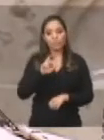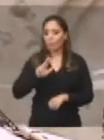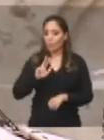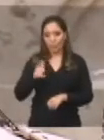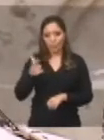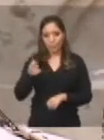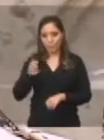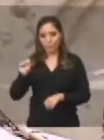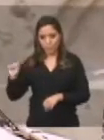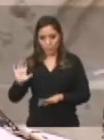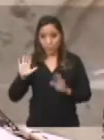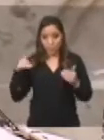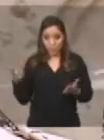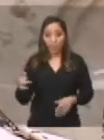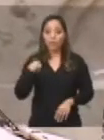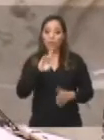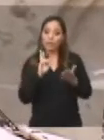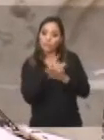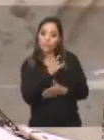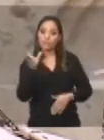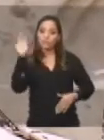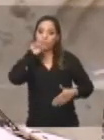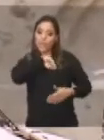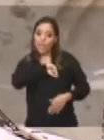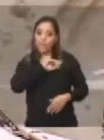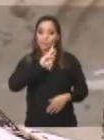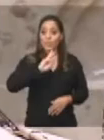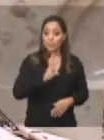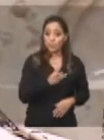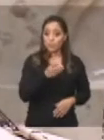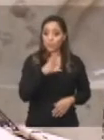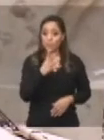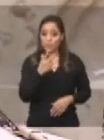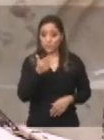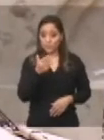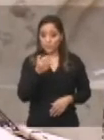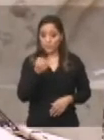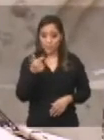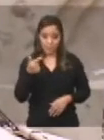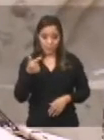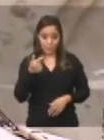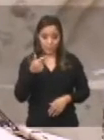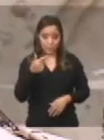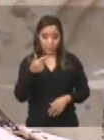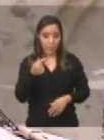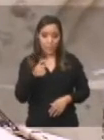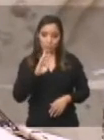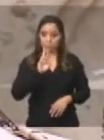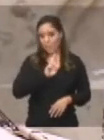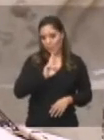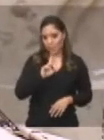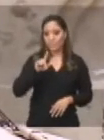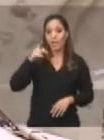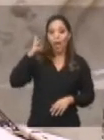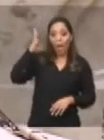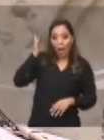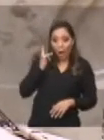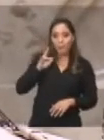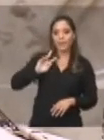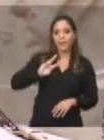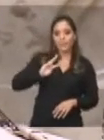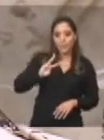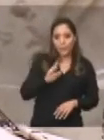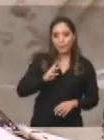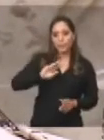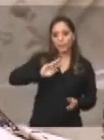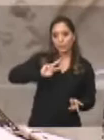foi depositada a sua remuneração no valor de R$ 3.047. No dia seguinte, Marcelo transferiu R$ 3.000 diretamente